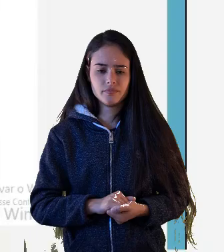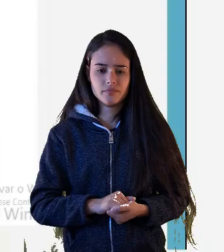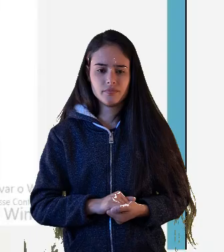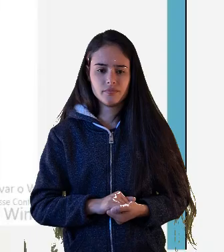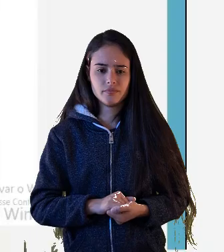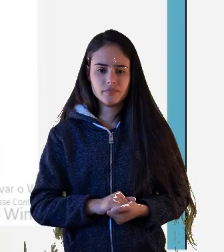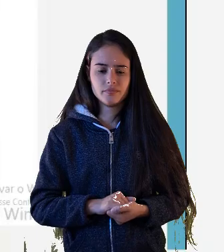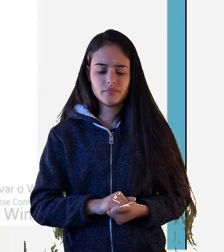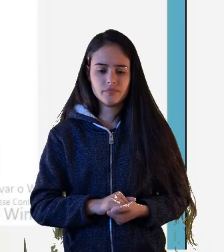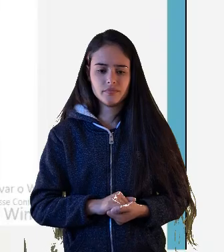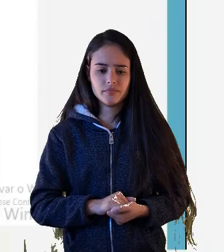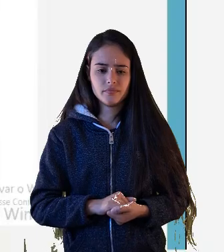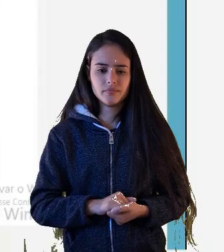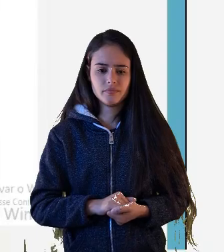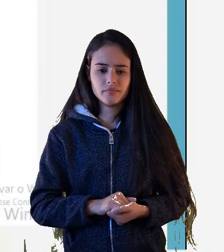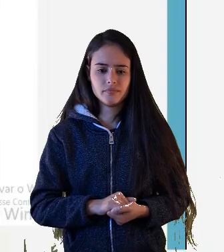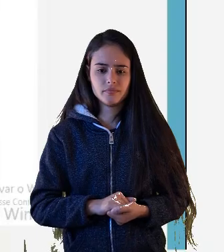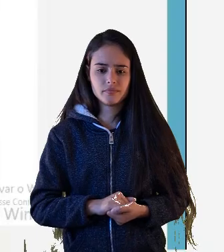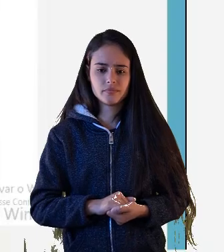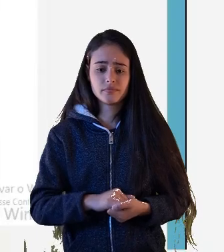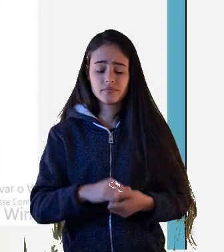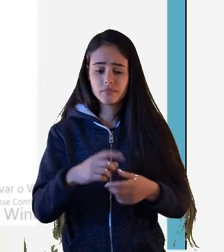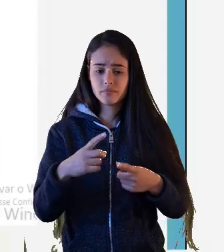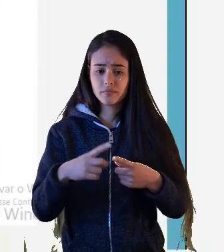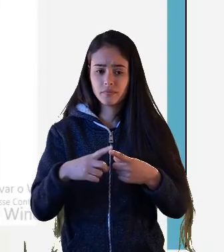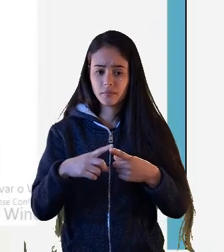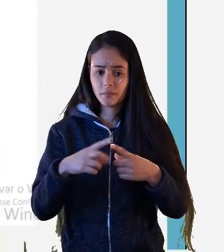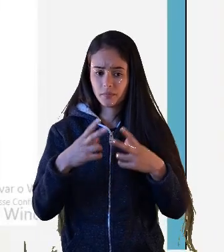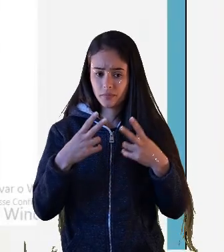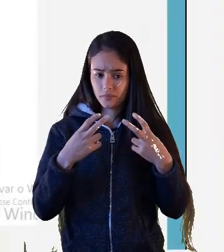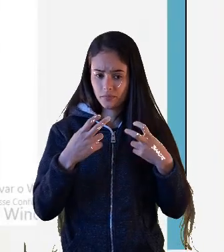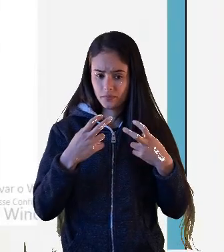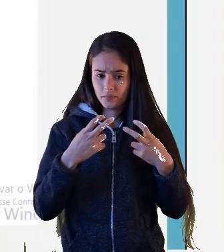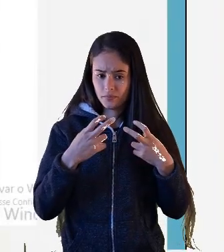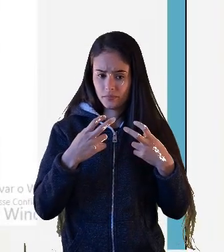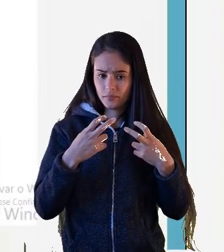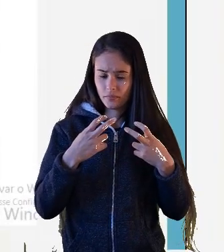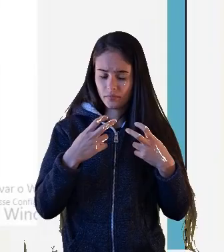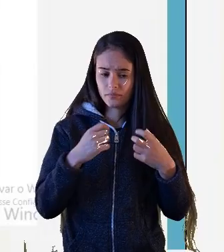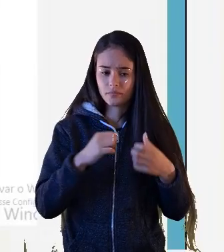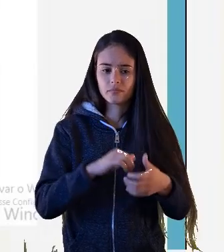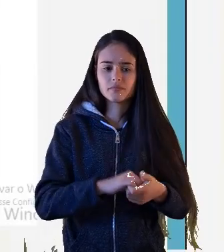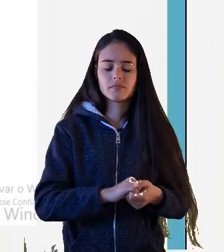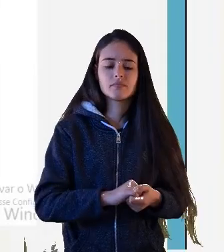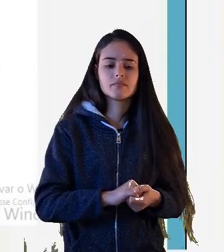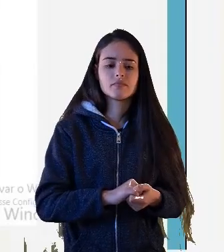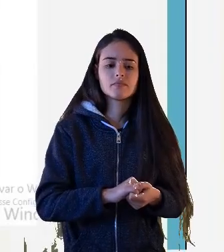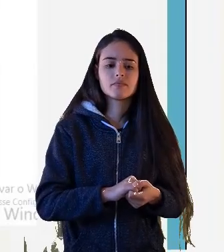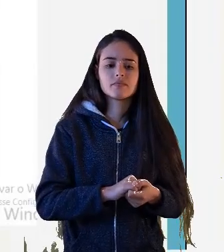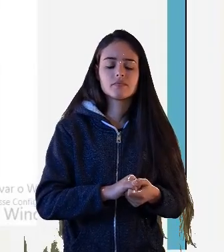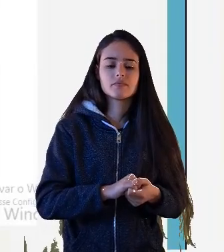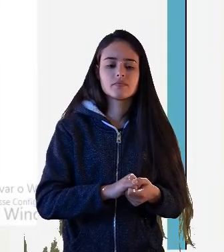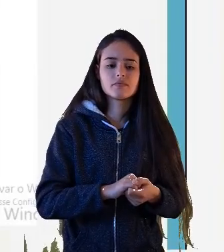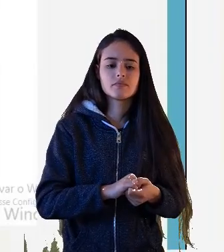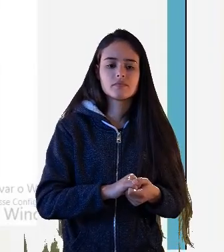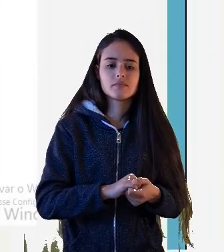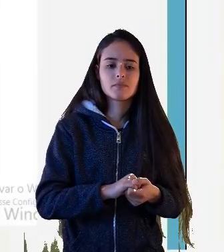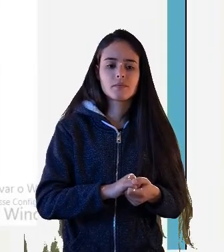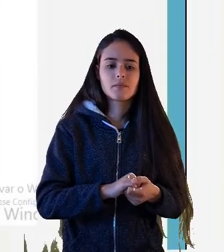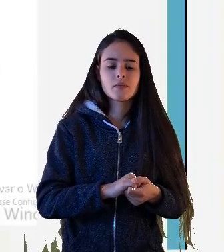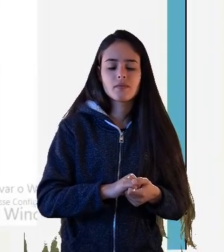do pequenininho, para que ele consiga ver o jogo melhor. Então, é isso que a cota faz. Ela impulsiona, ela dá